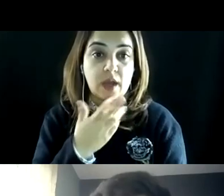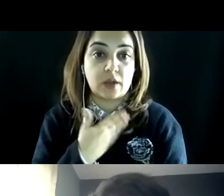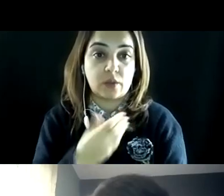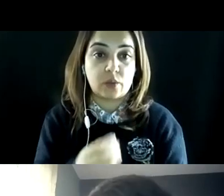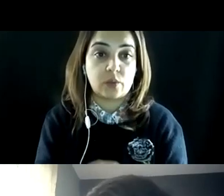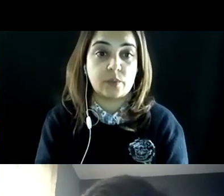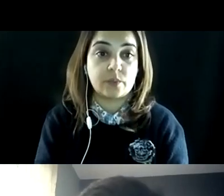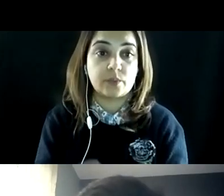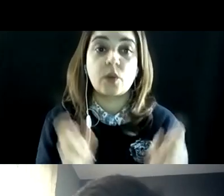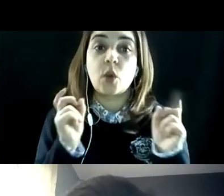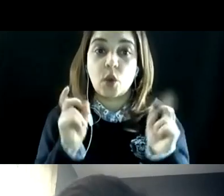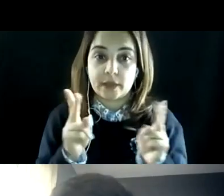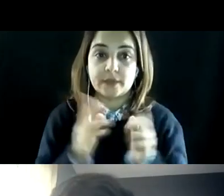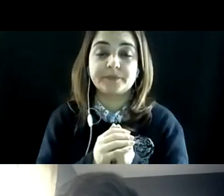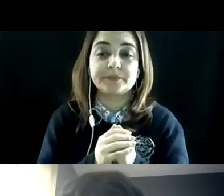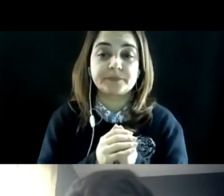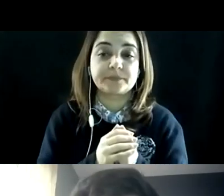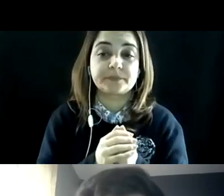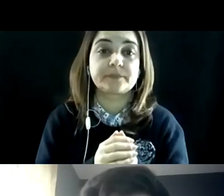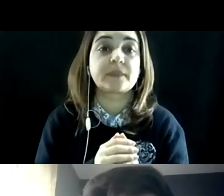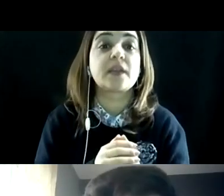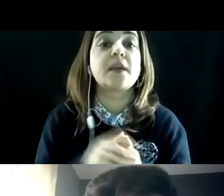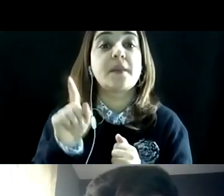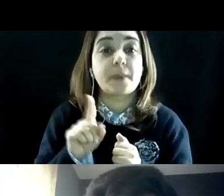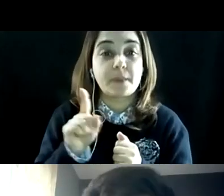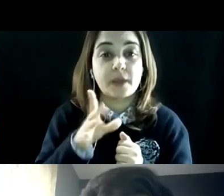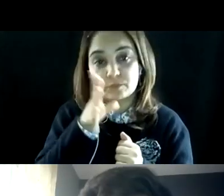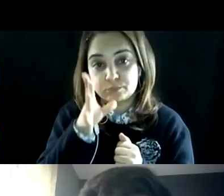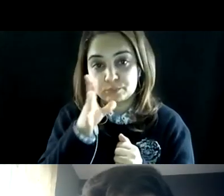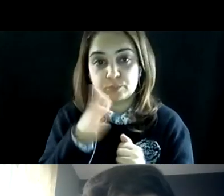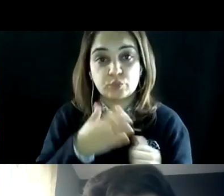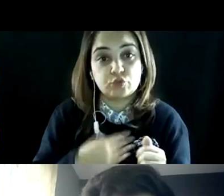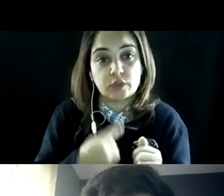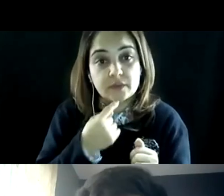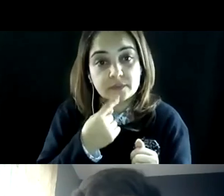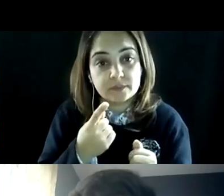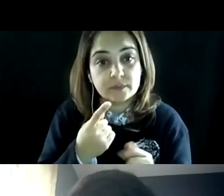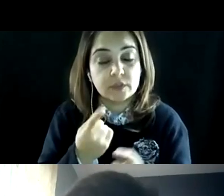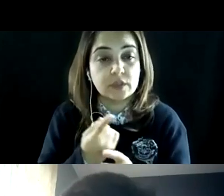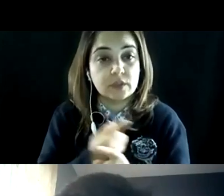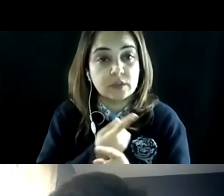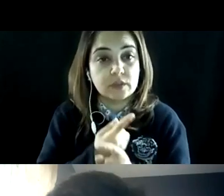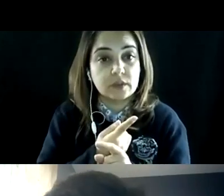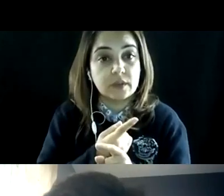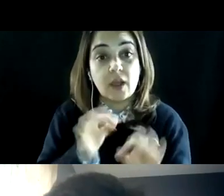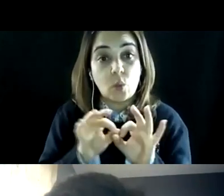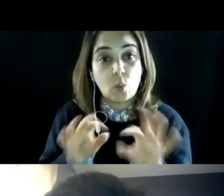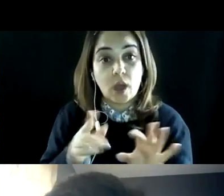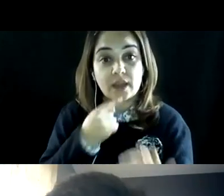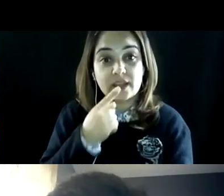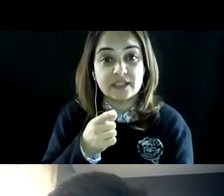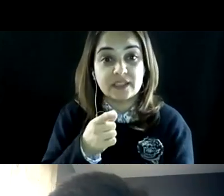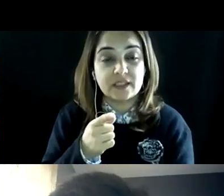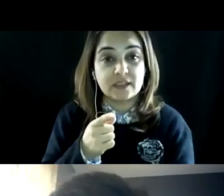Ok. Bem, em primeiro lugar, Alexandre, se me permites, queria comentar aqui um pouco o que o Nuno acabou de dizer